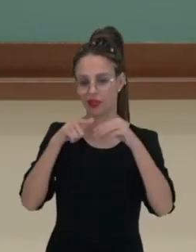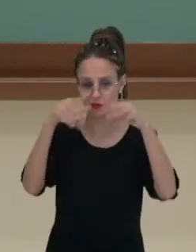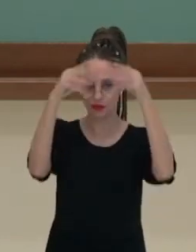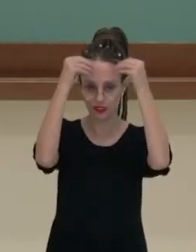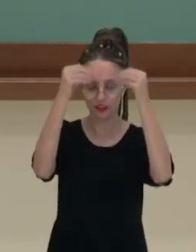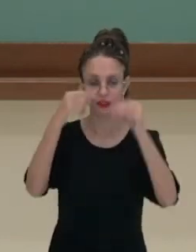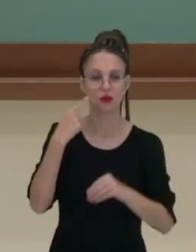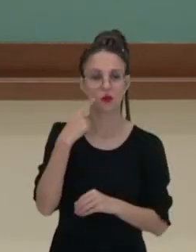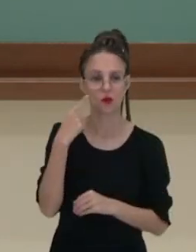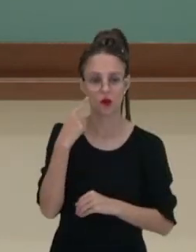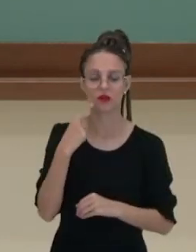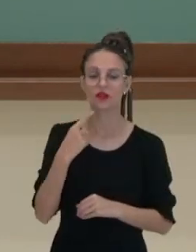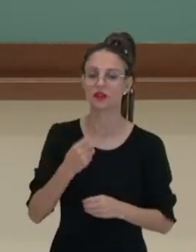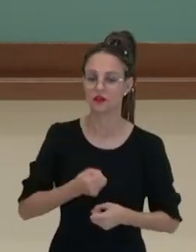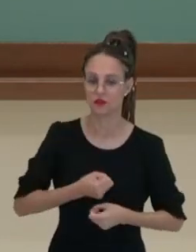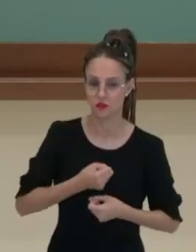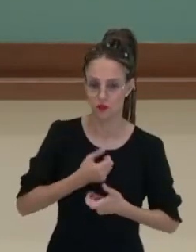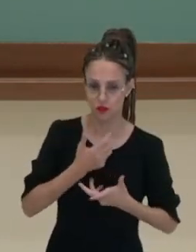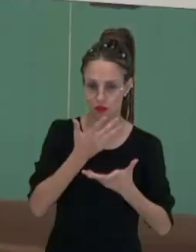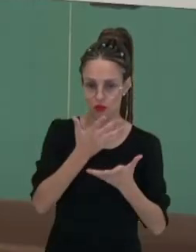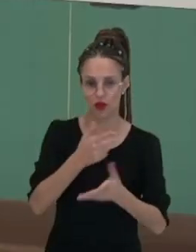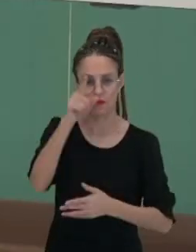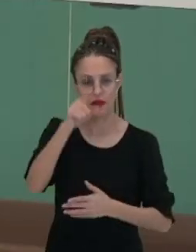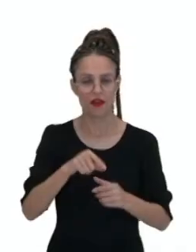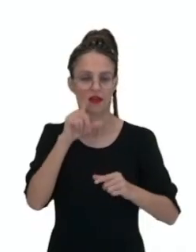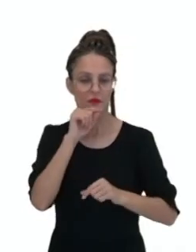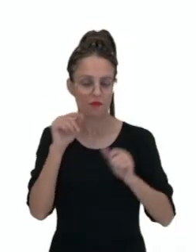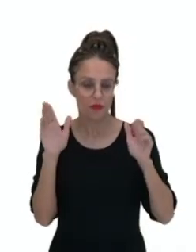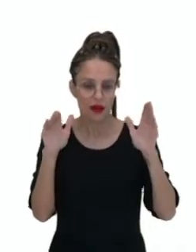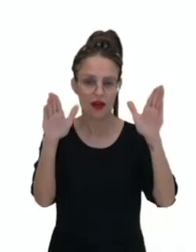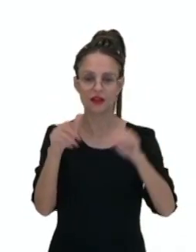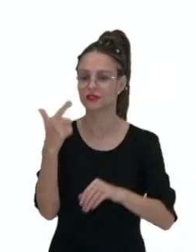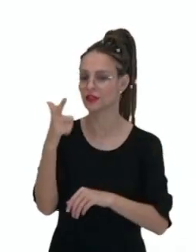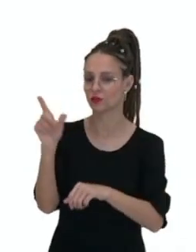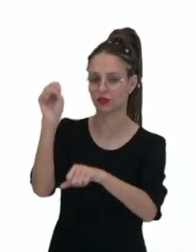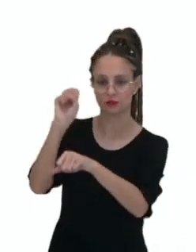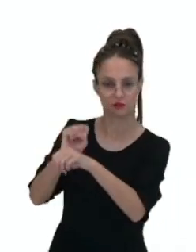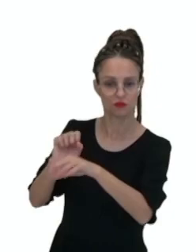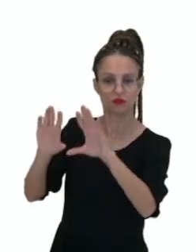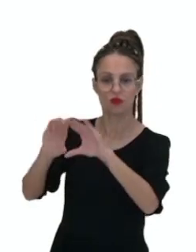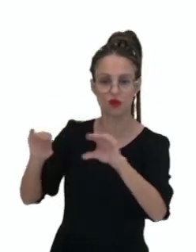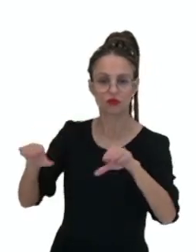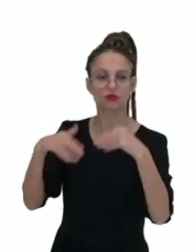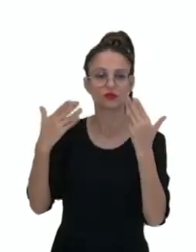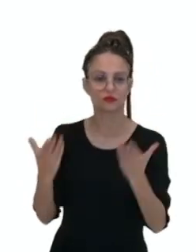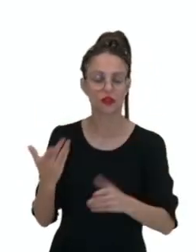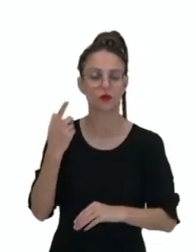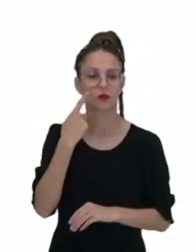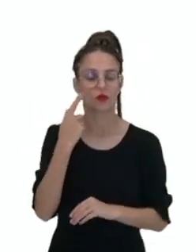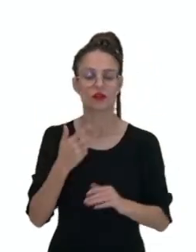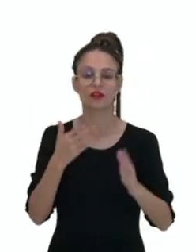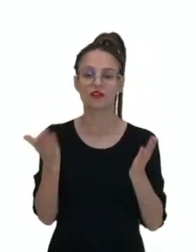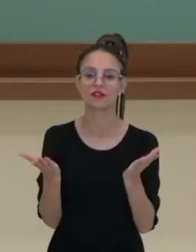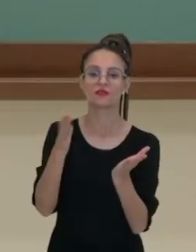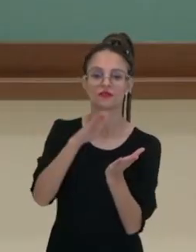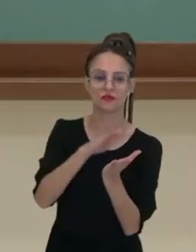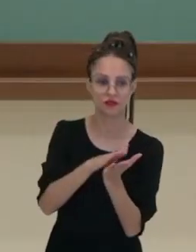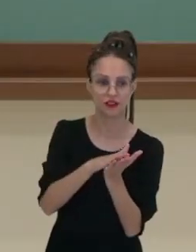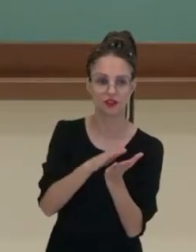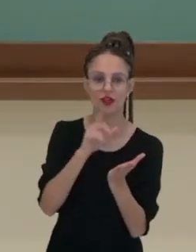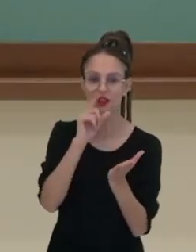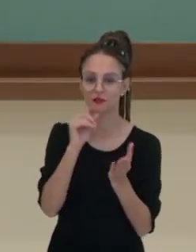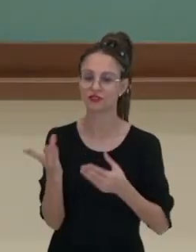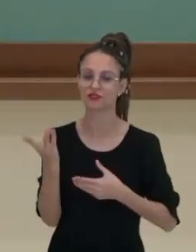Os poemas são pássaros, né? Eles não têm pouso. E aí aqui, ó, quando fechas, o alimento já está